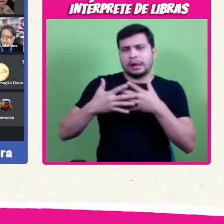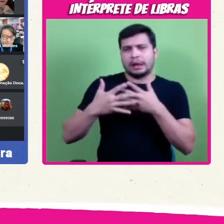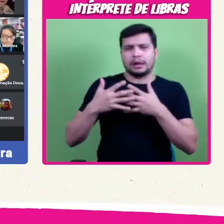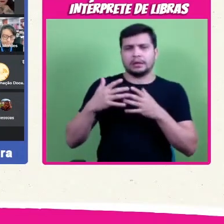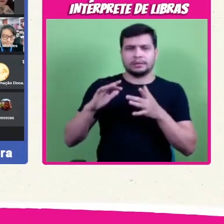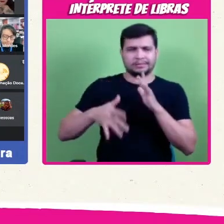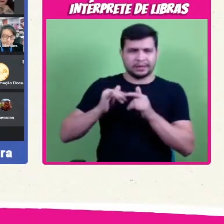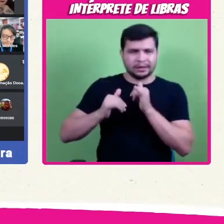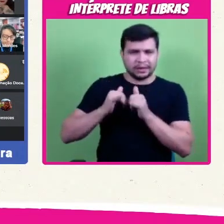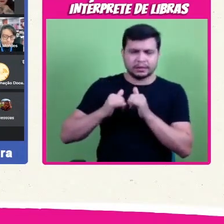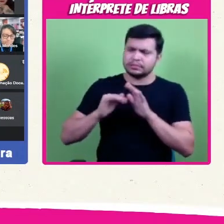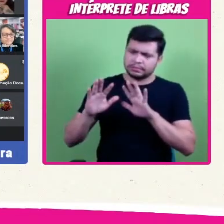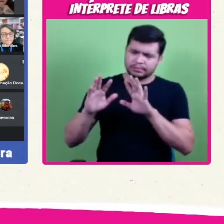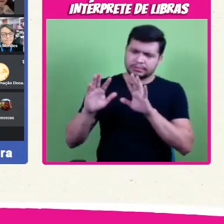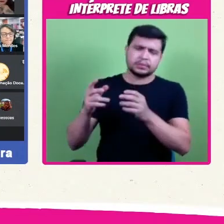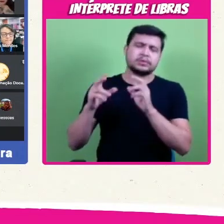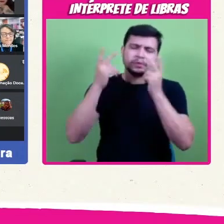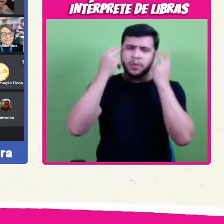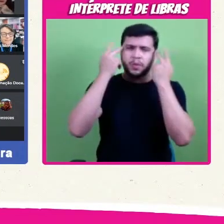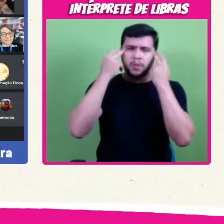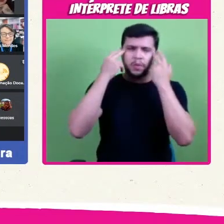mesmo. E siga